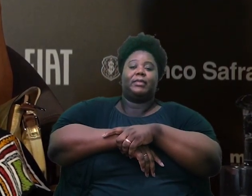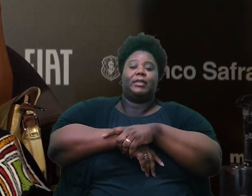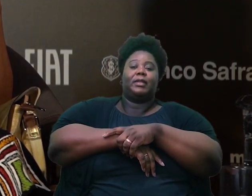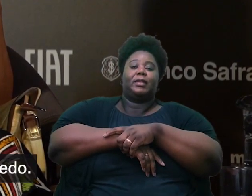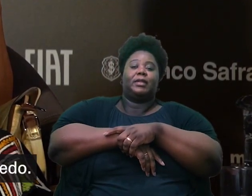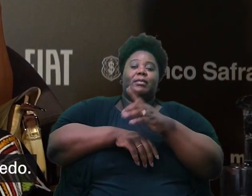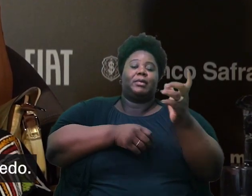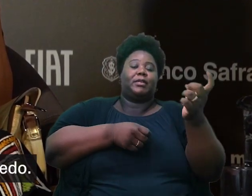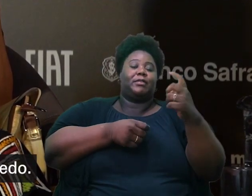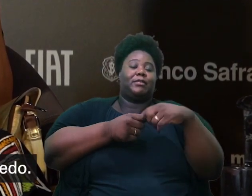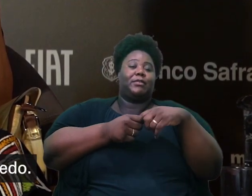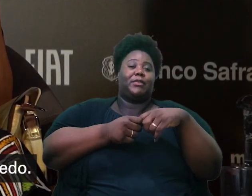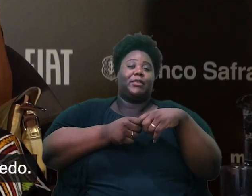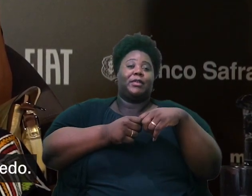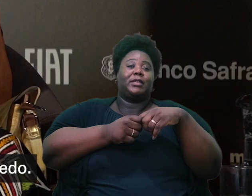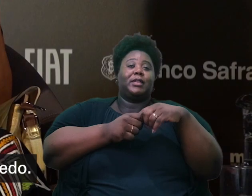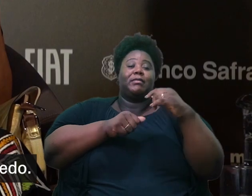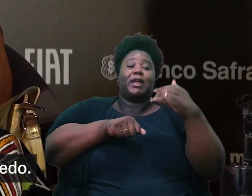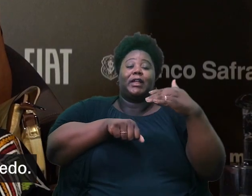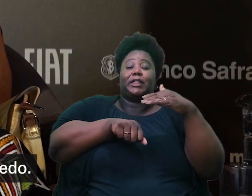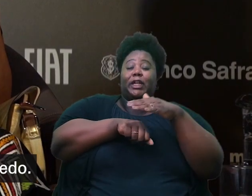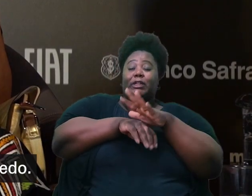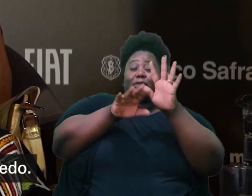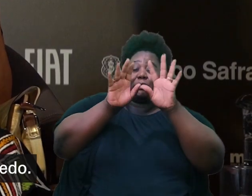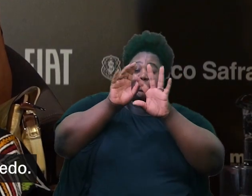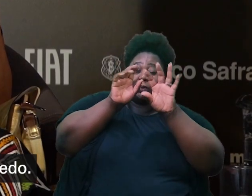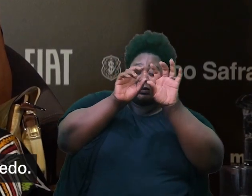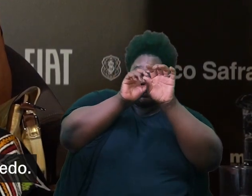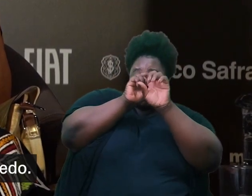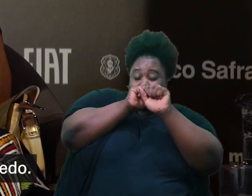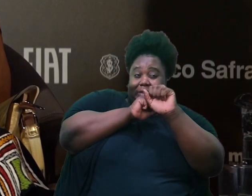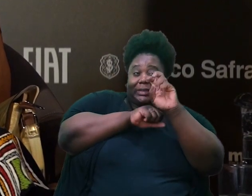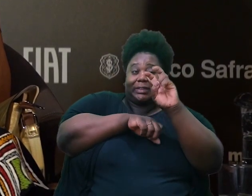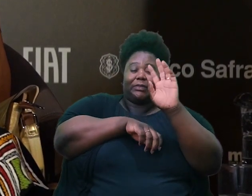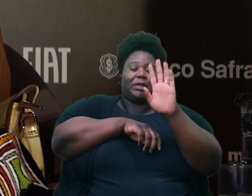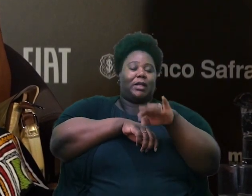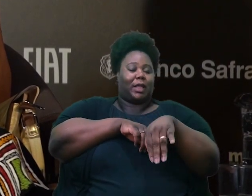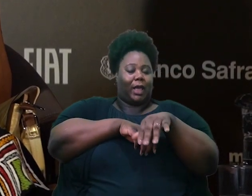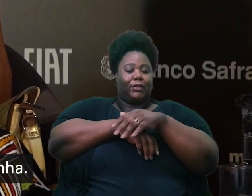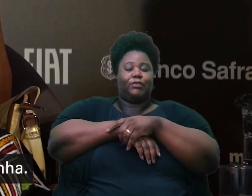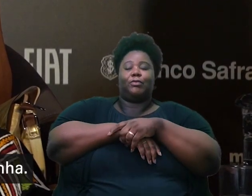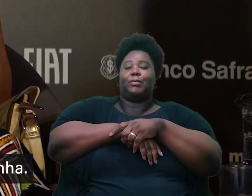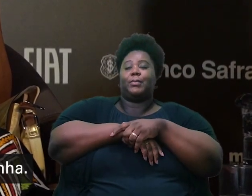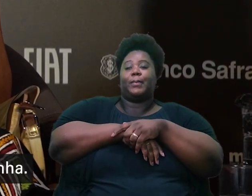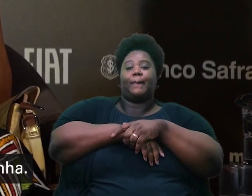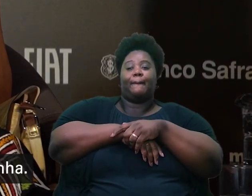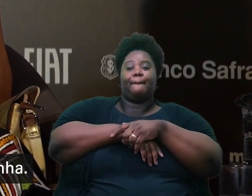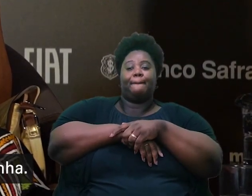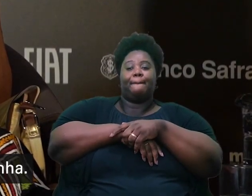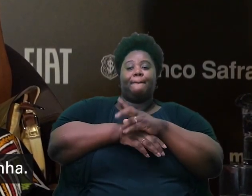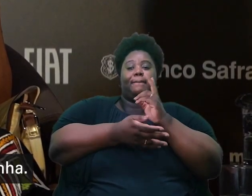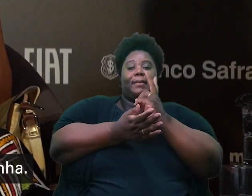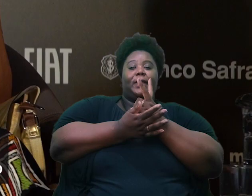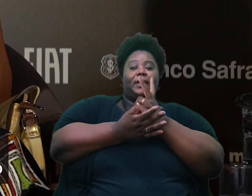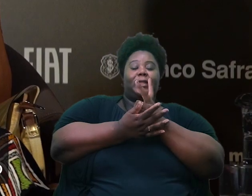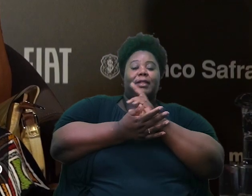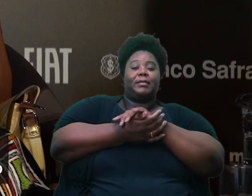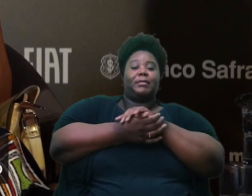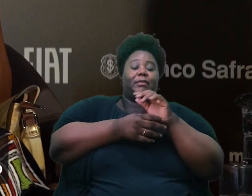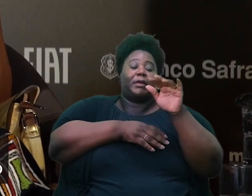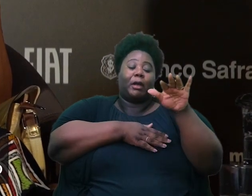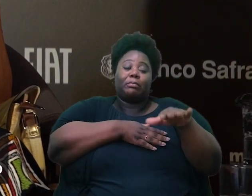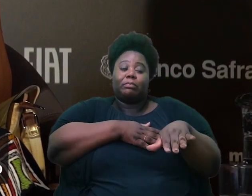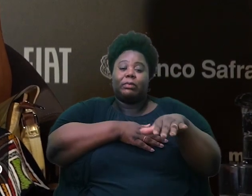no inverno, anoitecia às 5h. Então, eu morria de medo. Né? E eu sempre fui muito pequenininha,